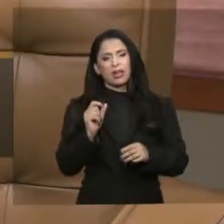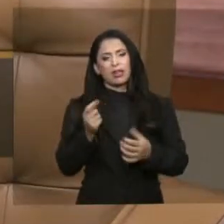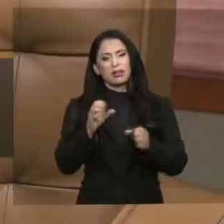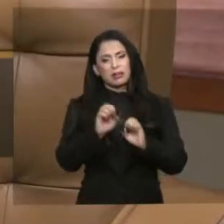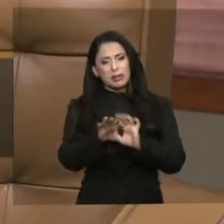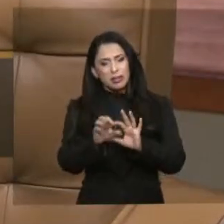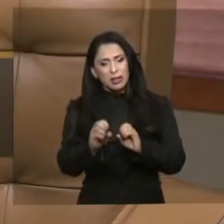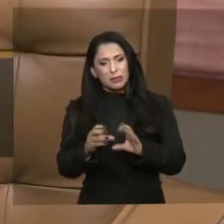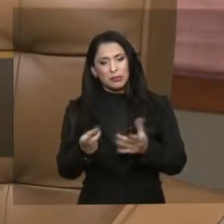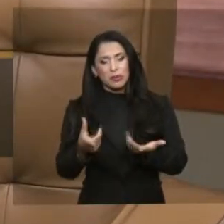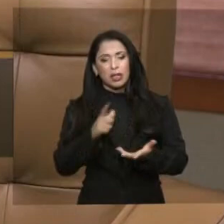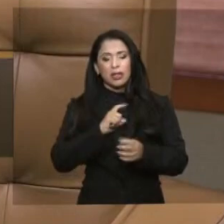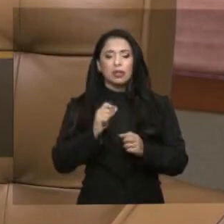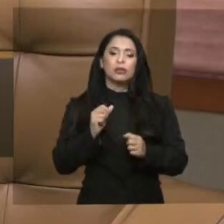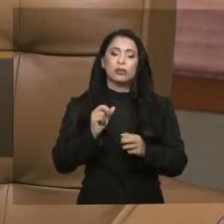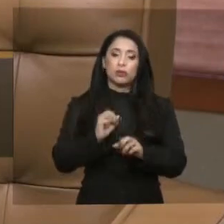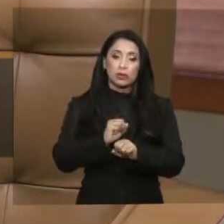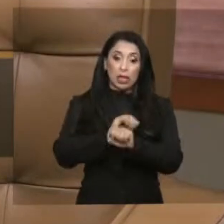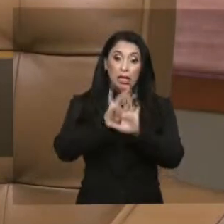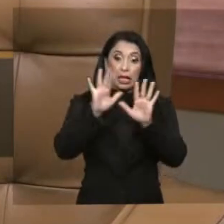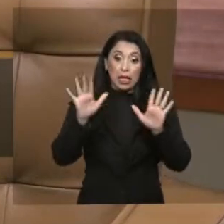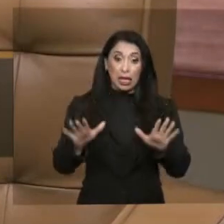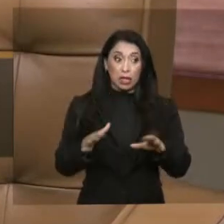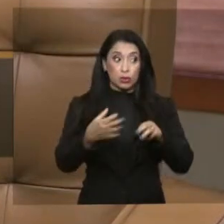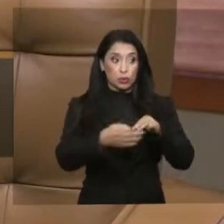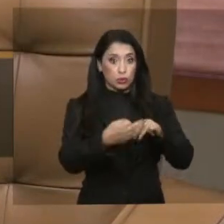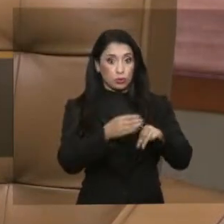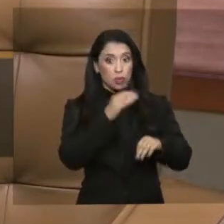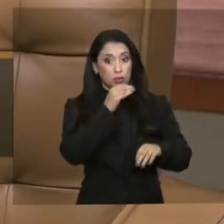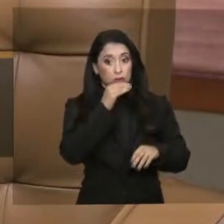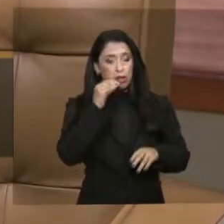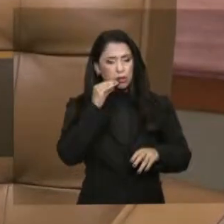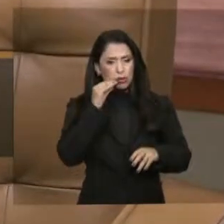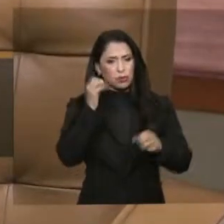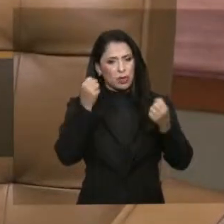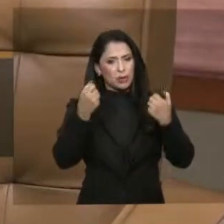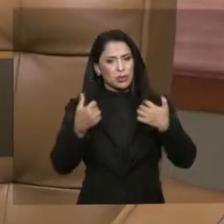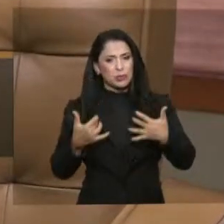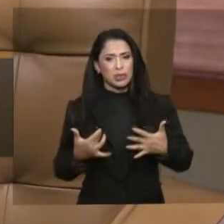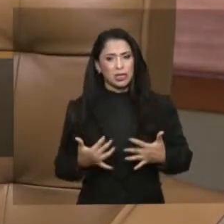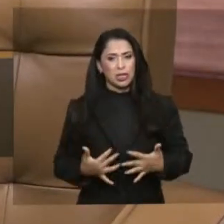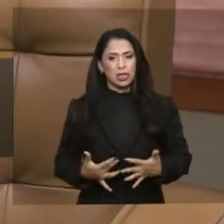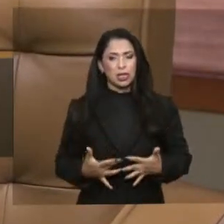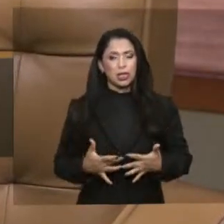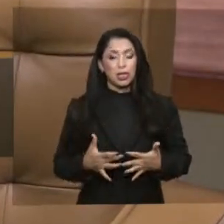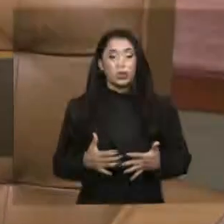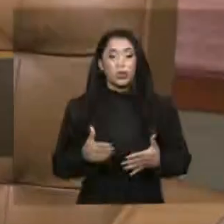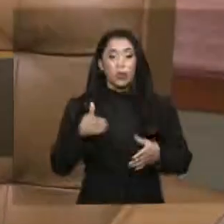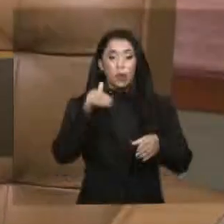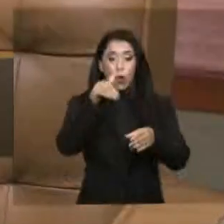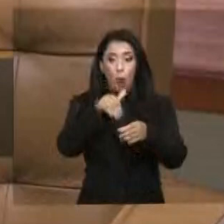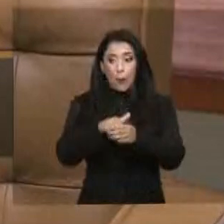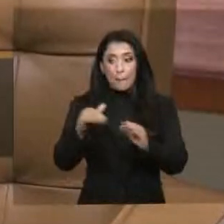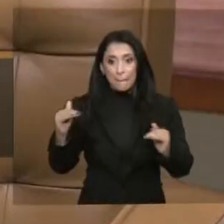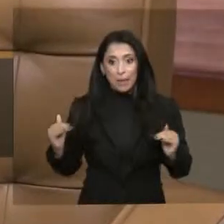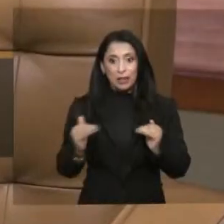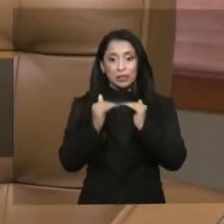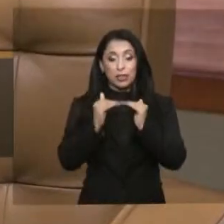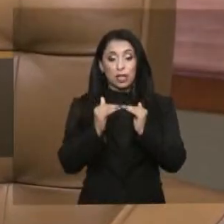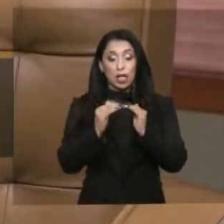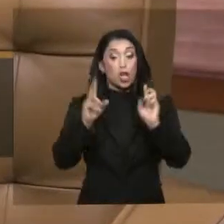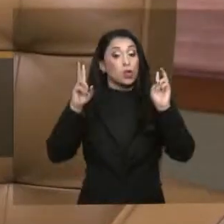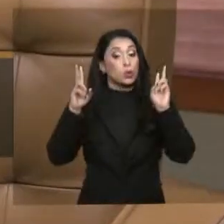do nosso sempre decano Celso de Mello, no sentido de que o empate em matéria